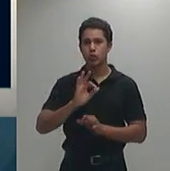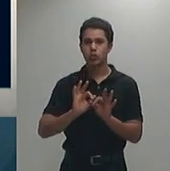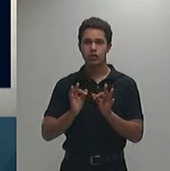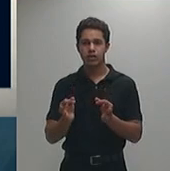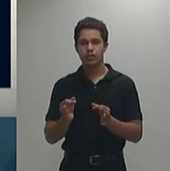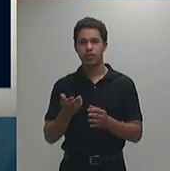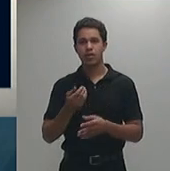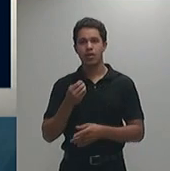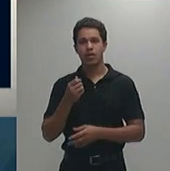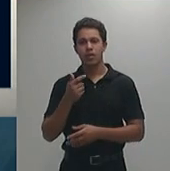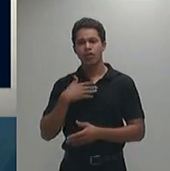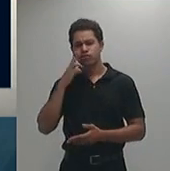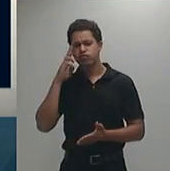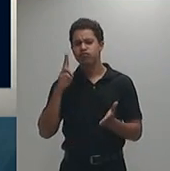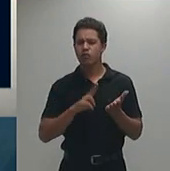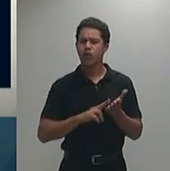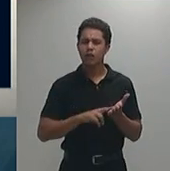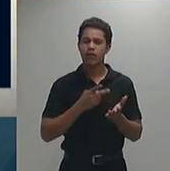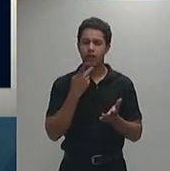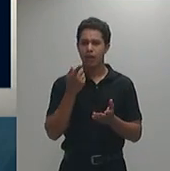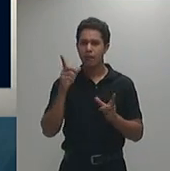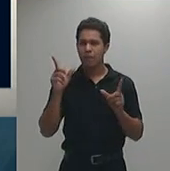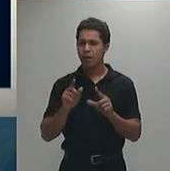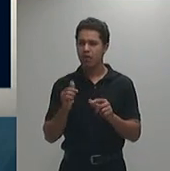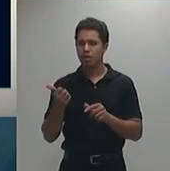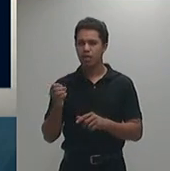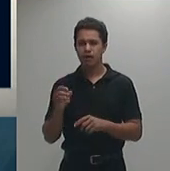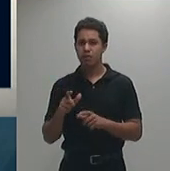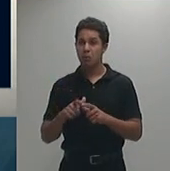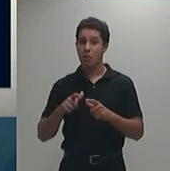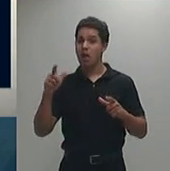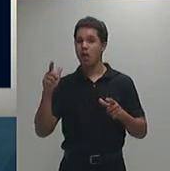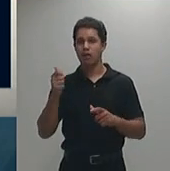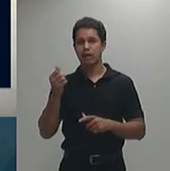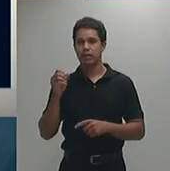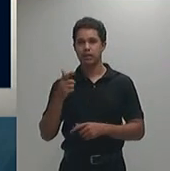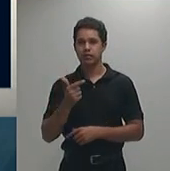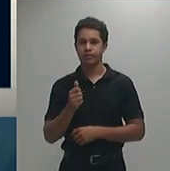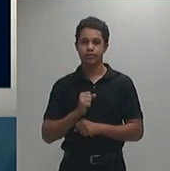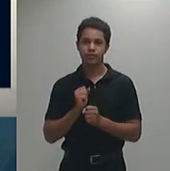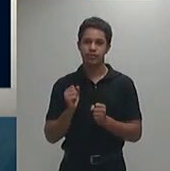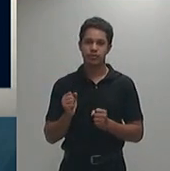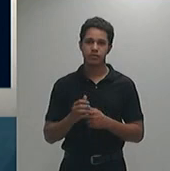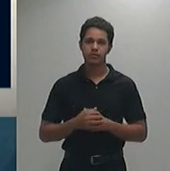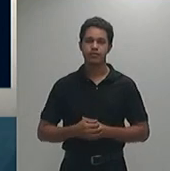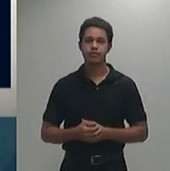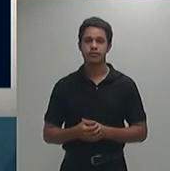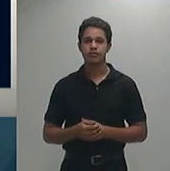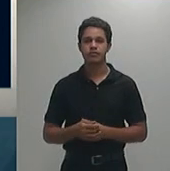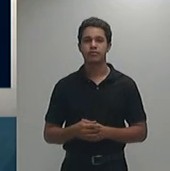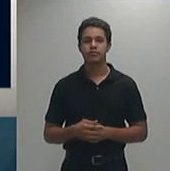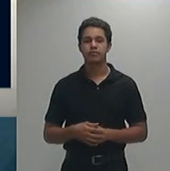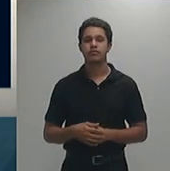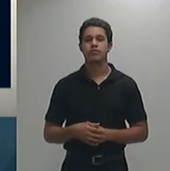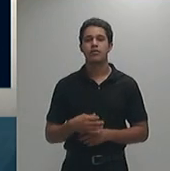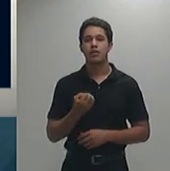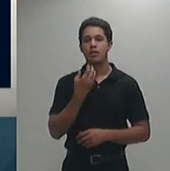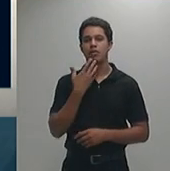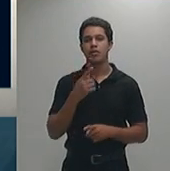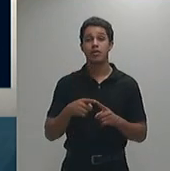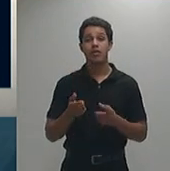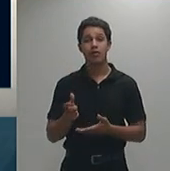falar em menos que 10 e inclusive mamada que 10 não será muito bem então vossa excelência'